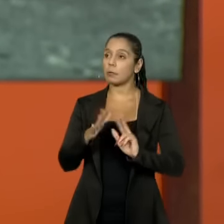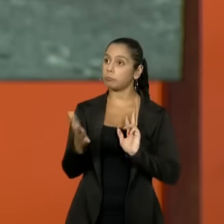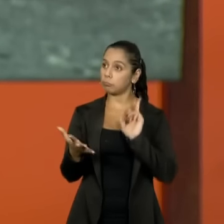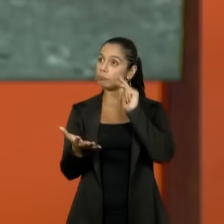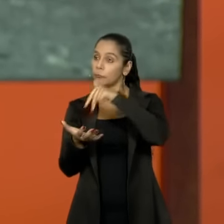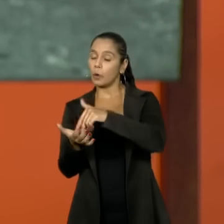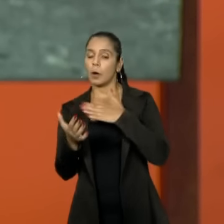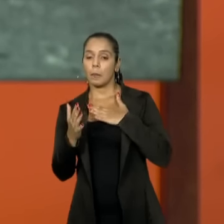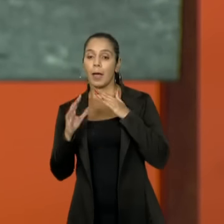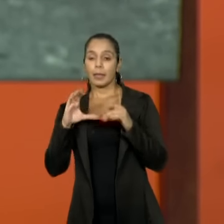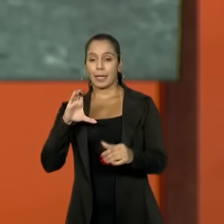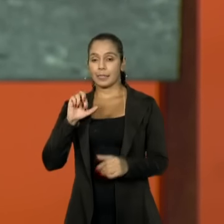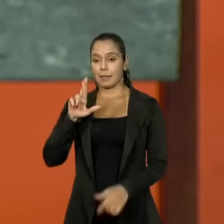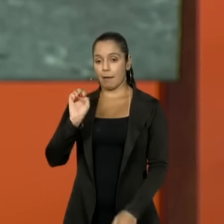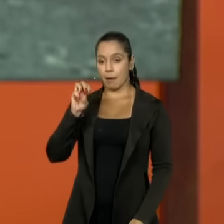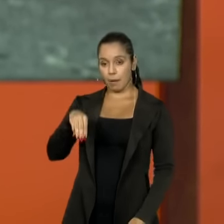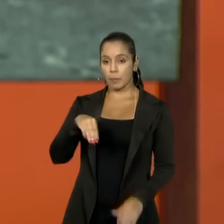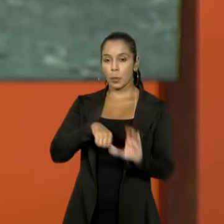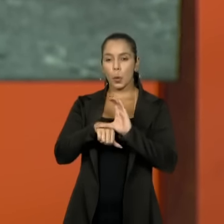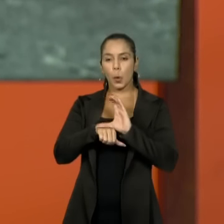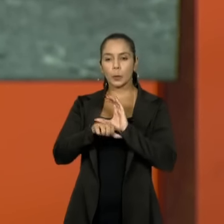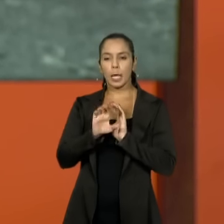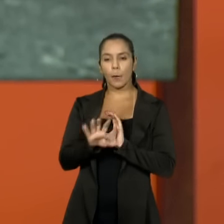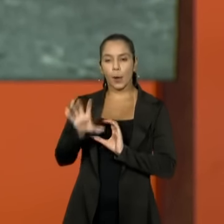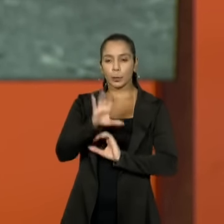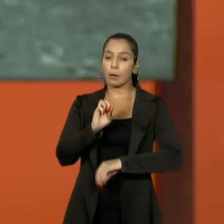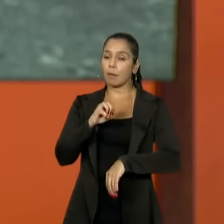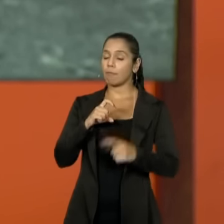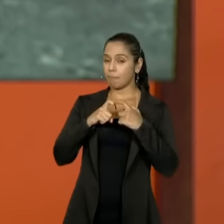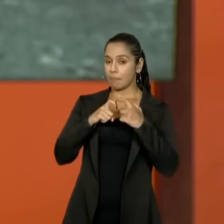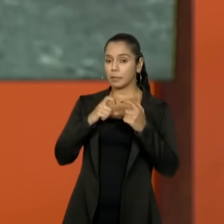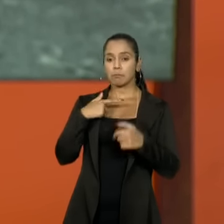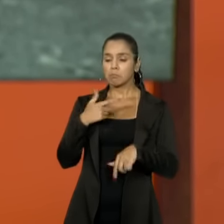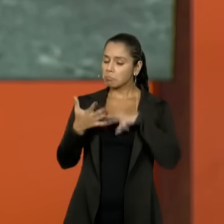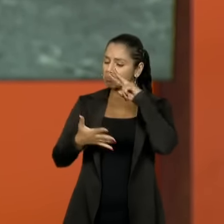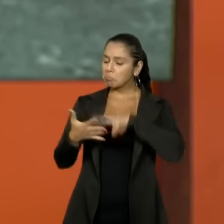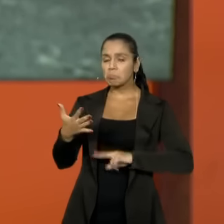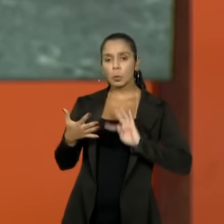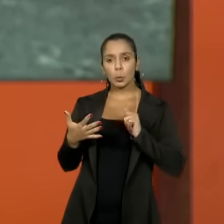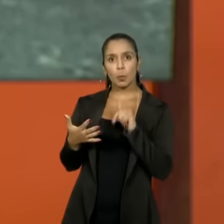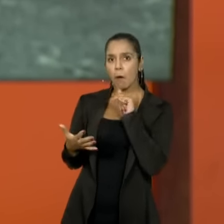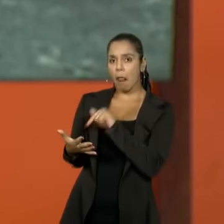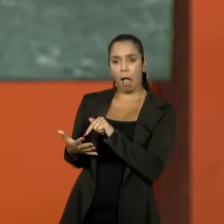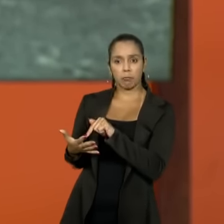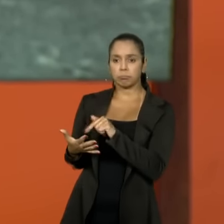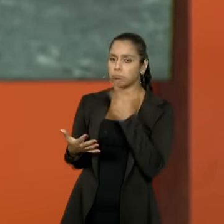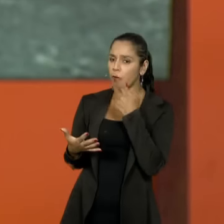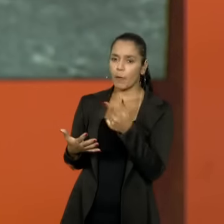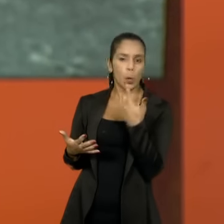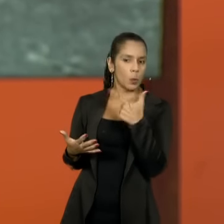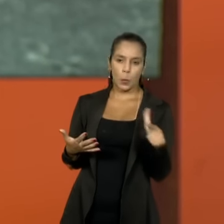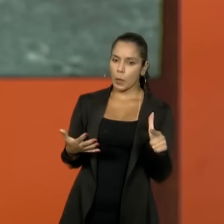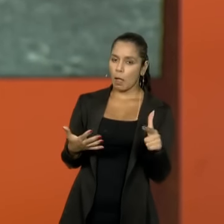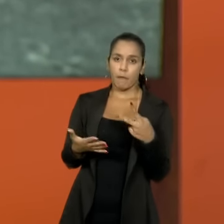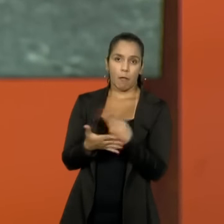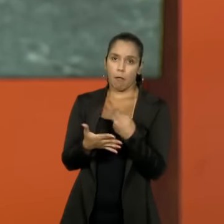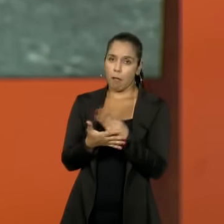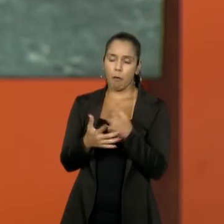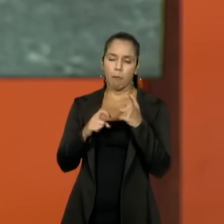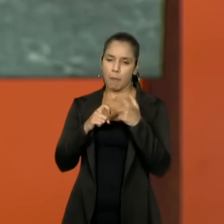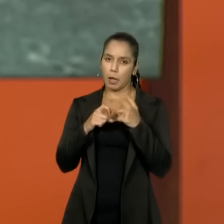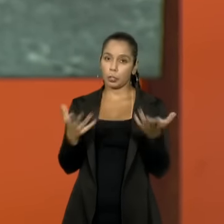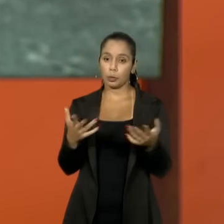Medicina, eu desarquivei, eu li tudo. E lá, em nenhum momento, diz que houve erro médico. Né?